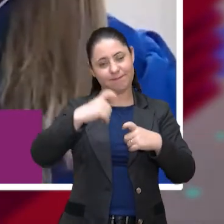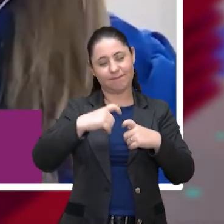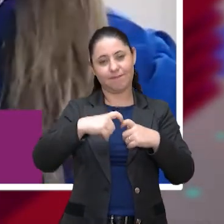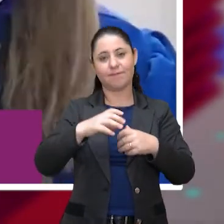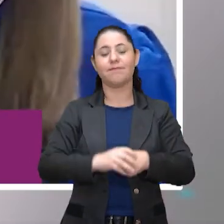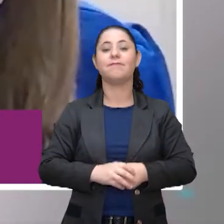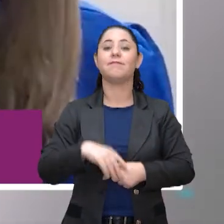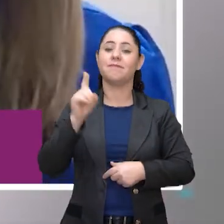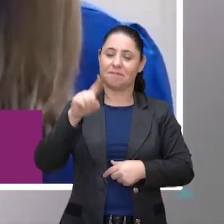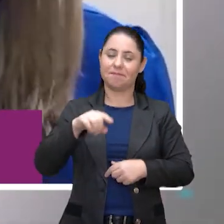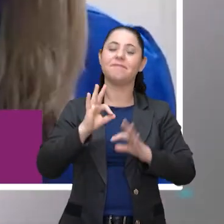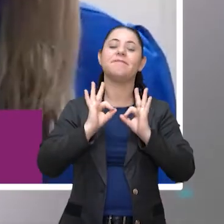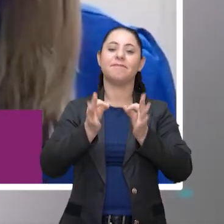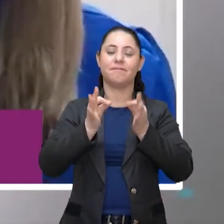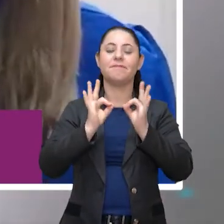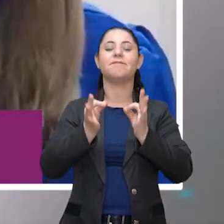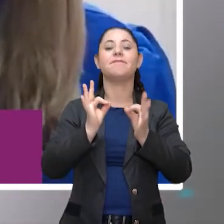E é